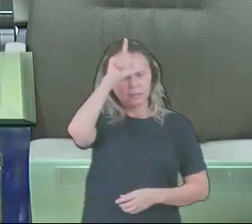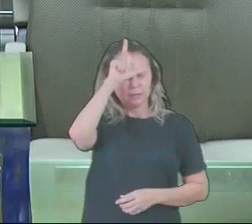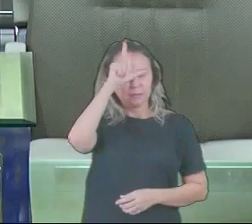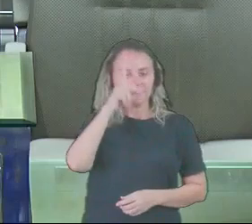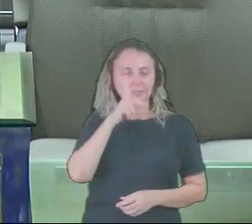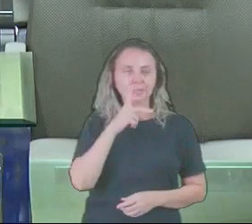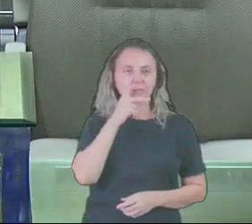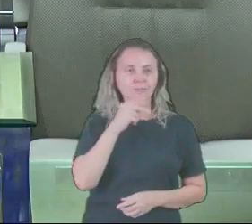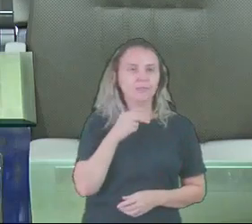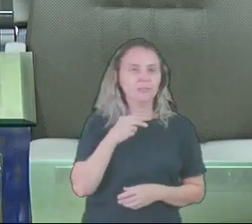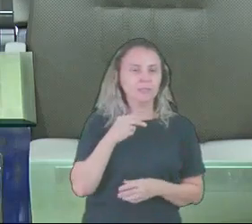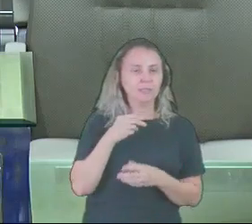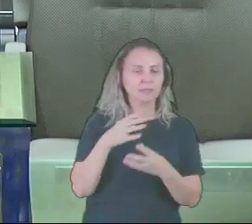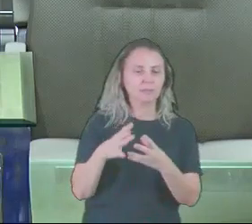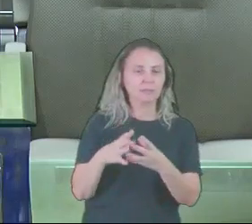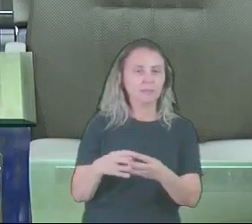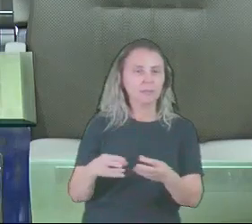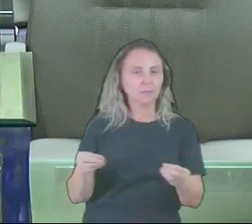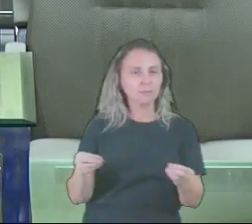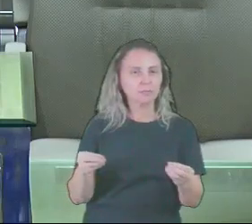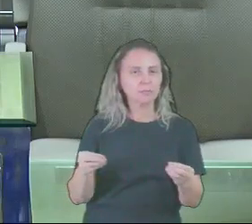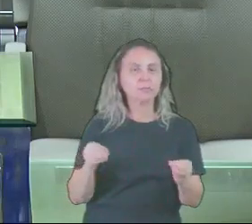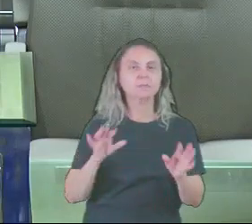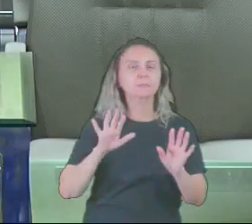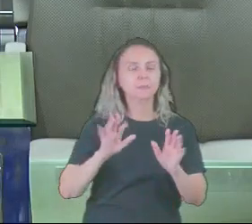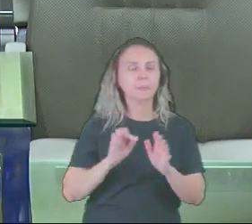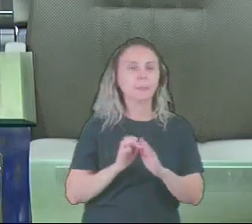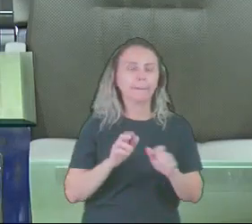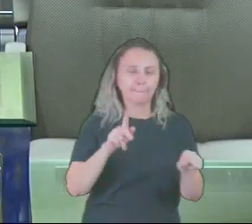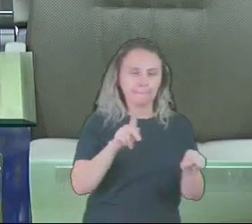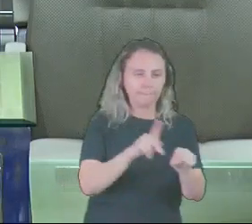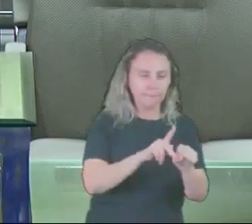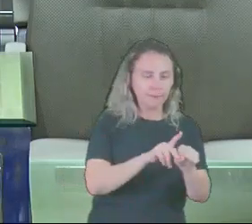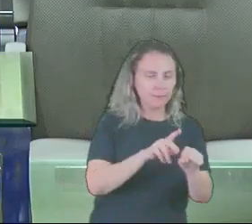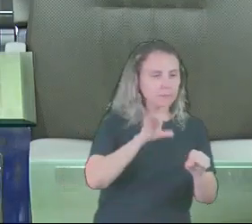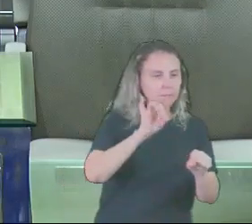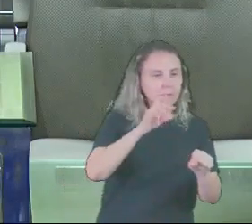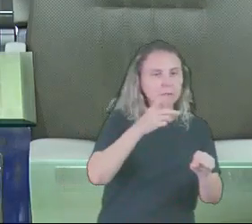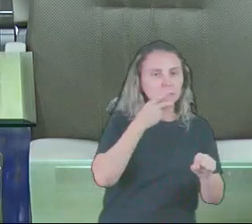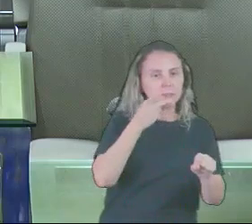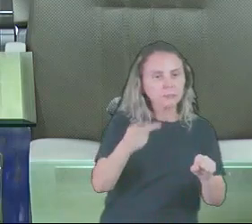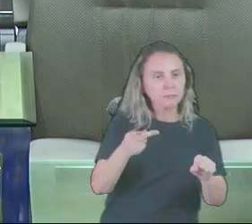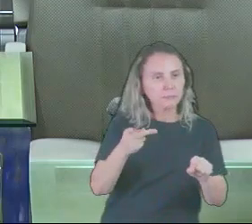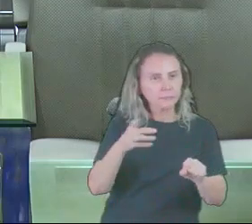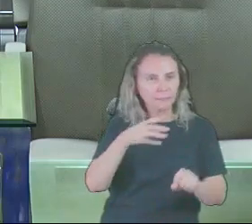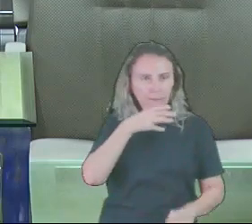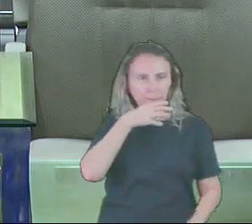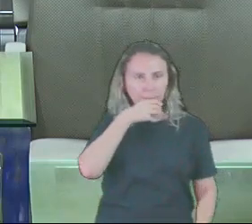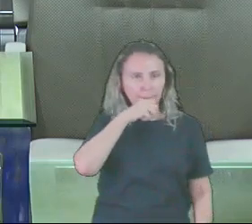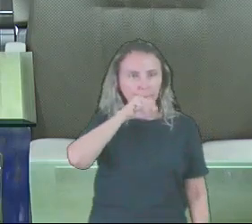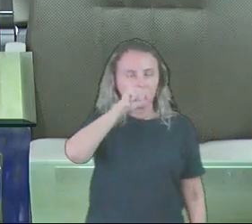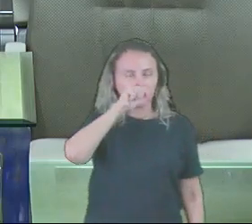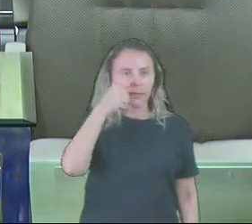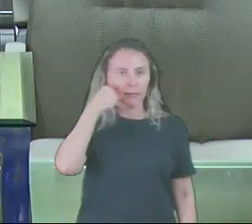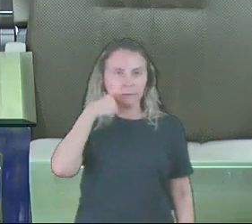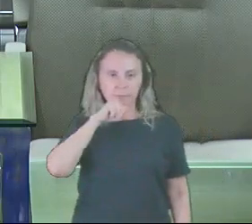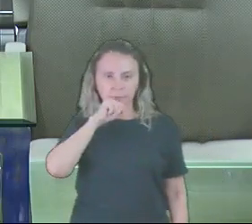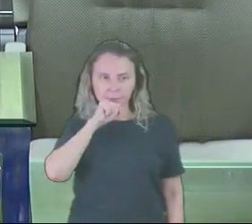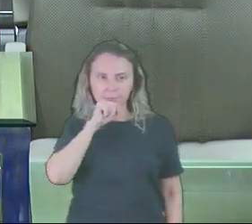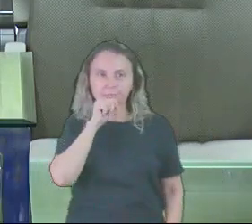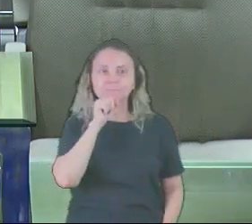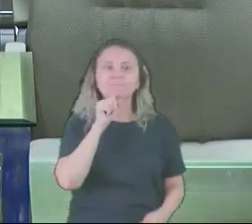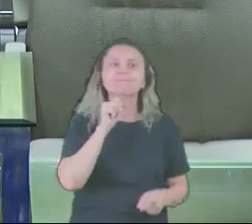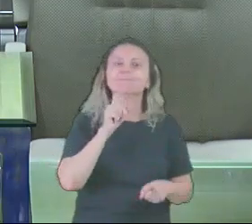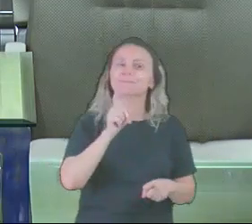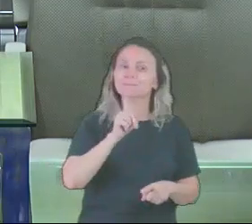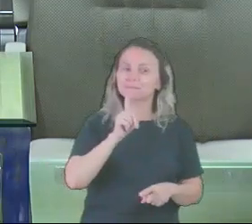É mas não xô é aos pais que Pedro fala isso o Pedro fala também aos patrões